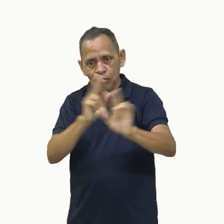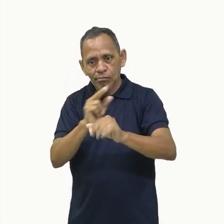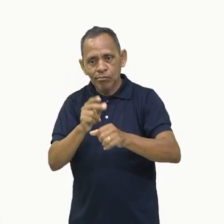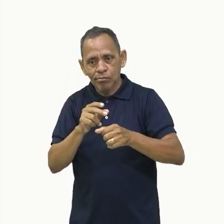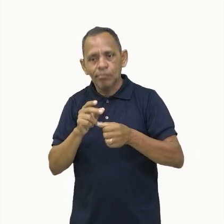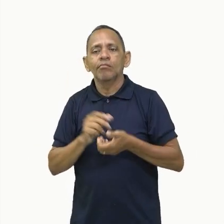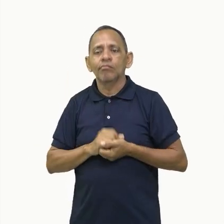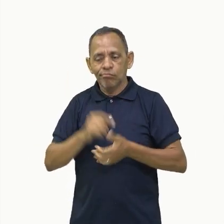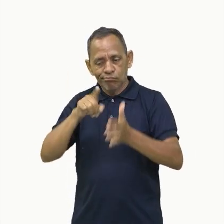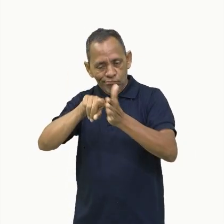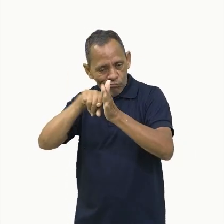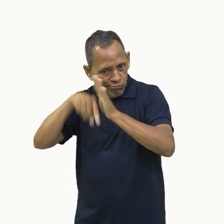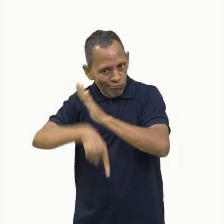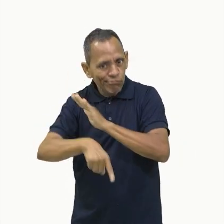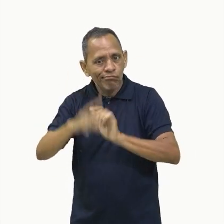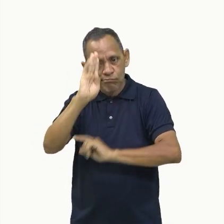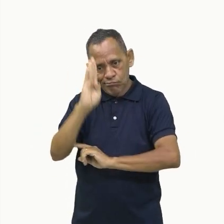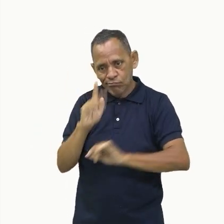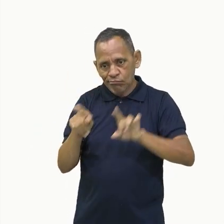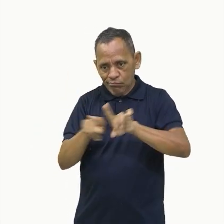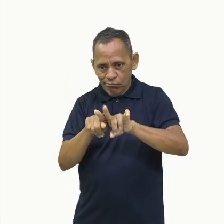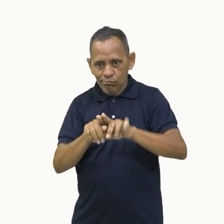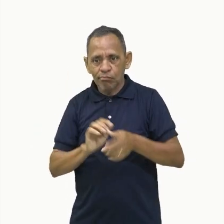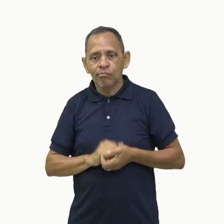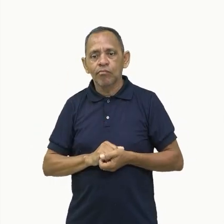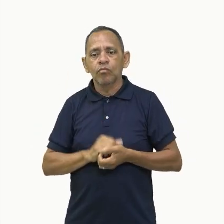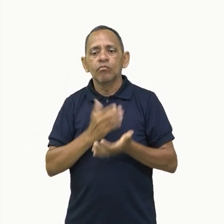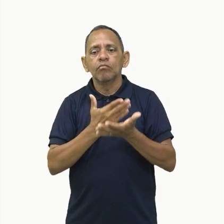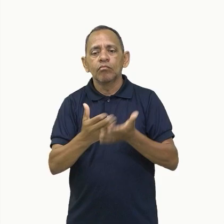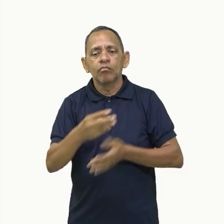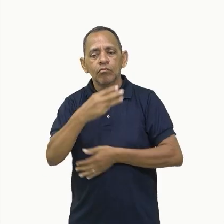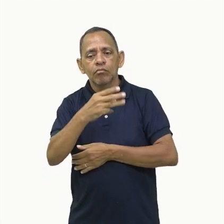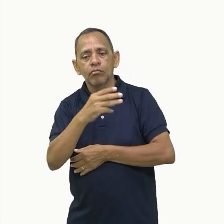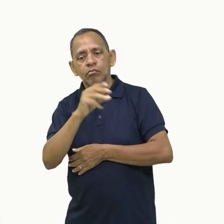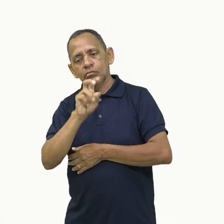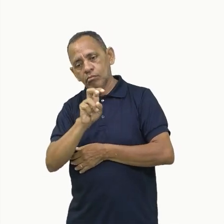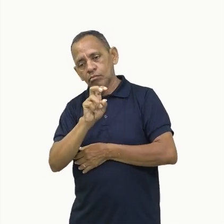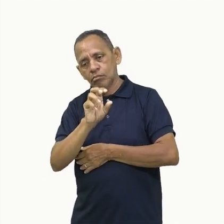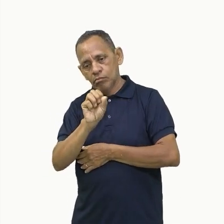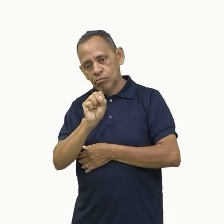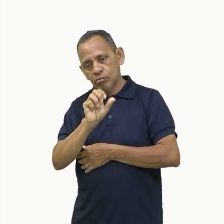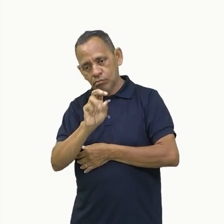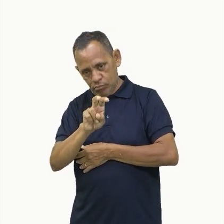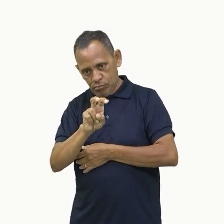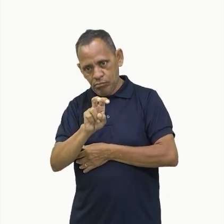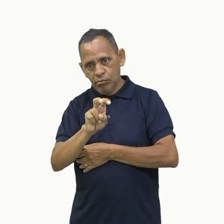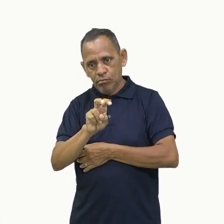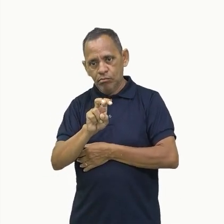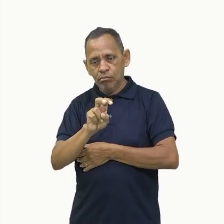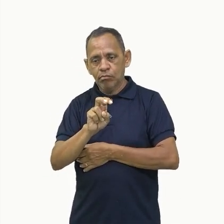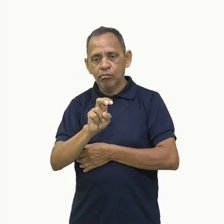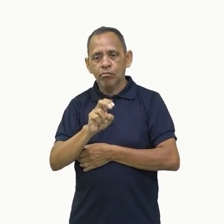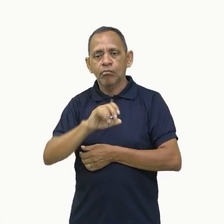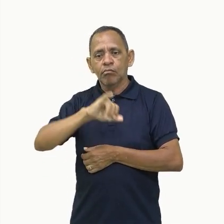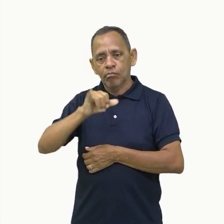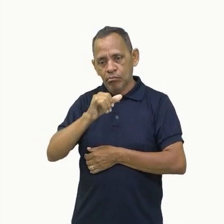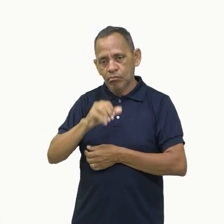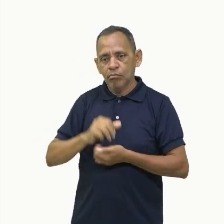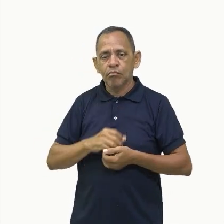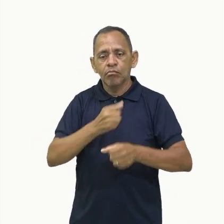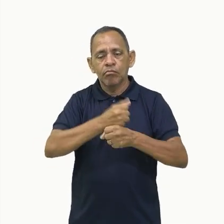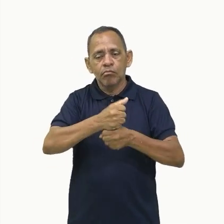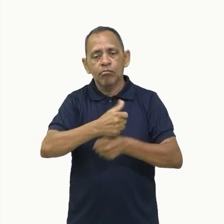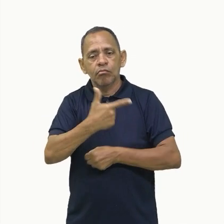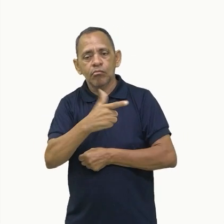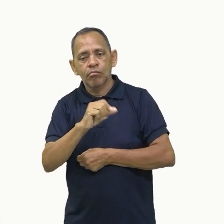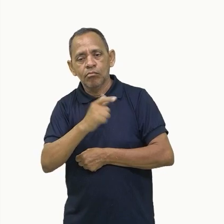do Brasil, vai começar com 3.585, em janeiro de 2024 tem uma